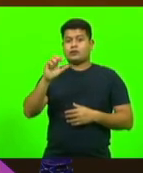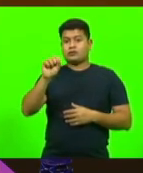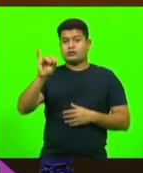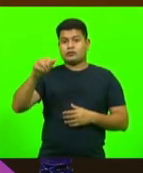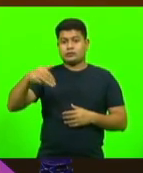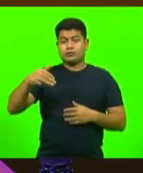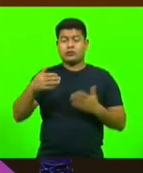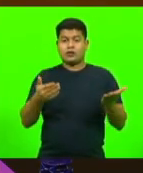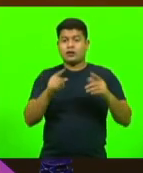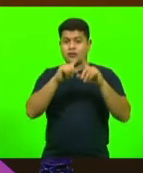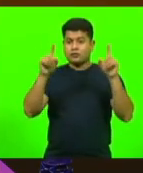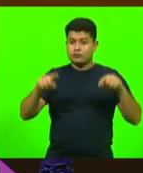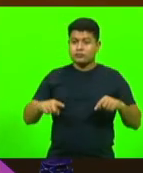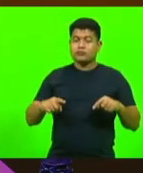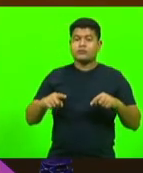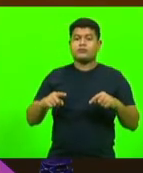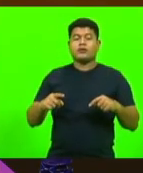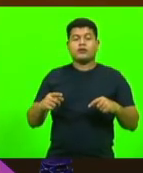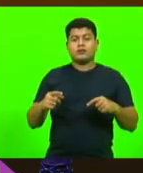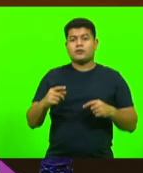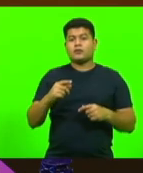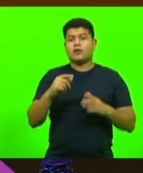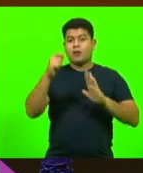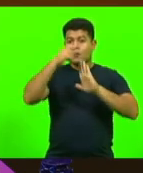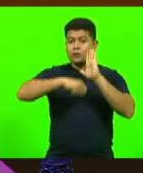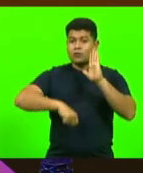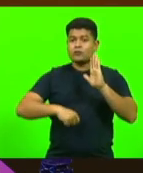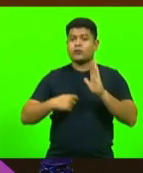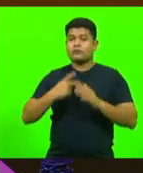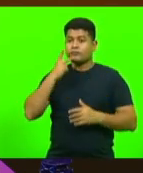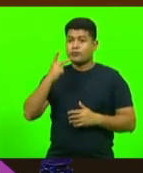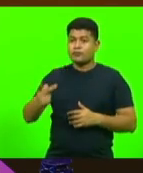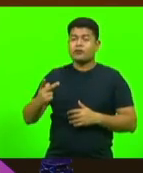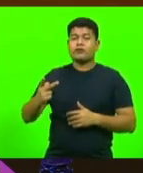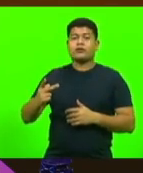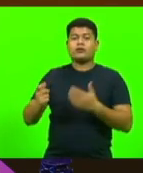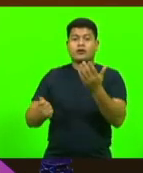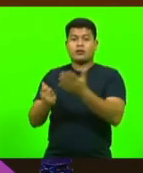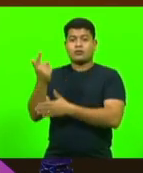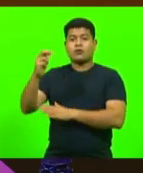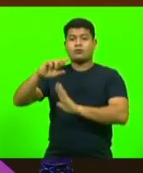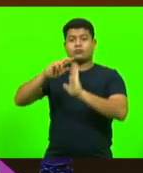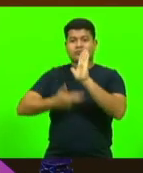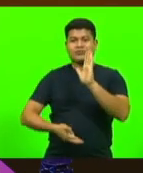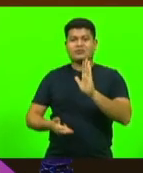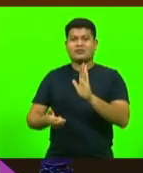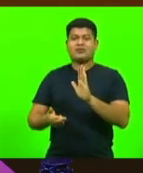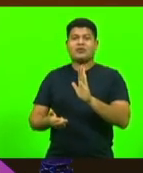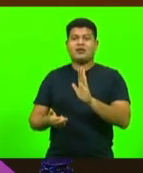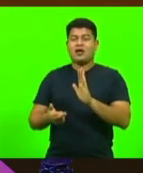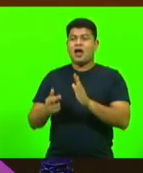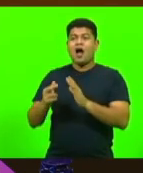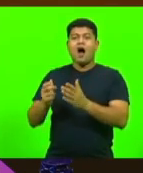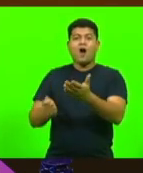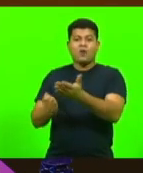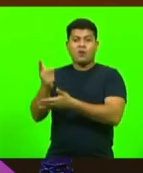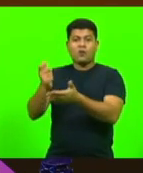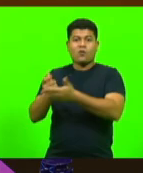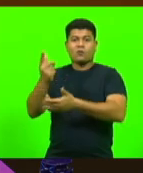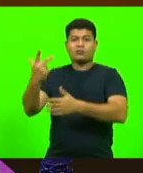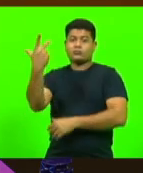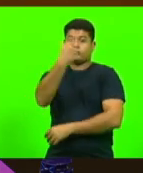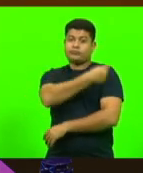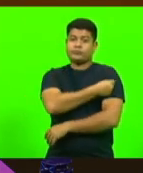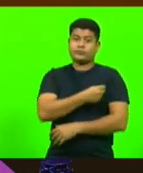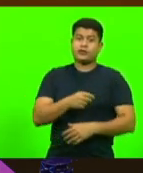concursado fez um relatório falando da compra superfaturada de vacinas e esse servidor Se fosse não